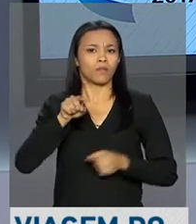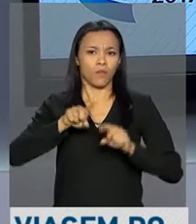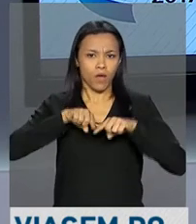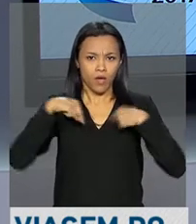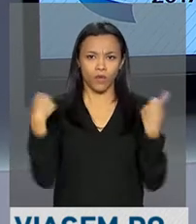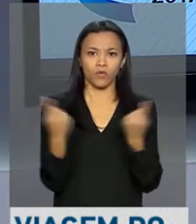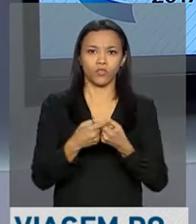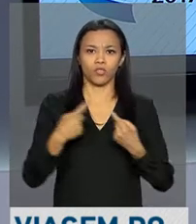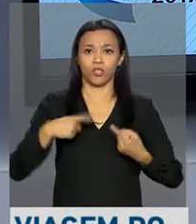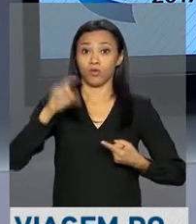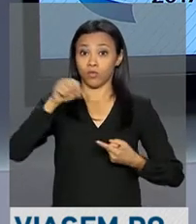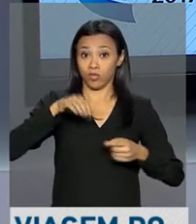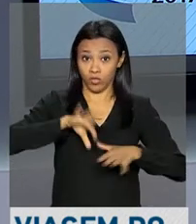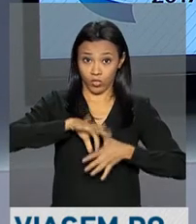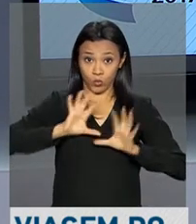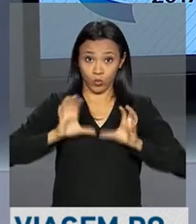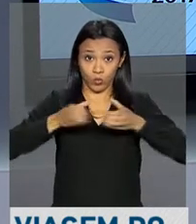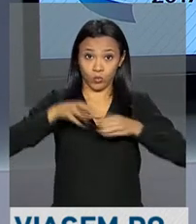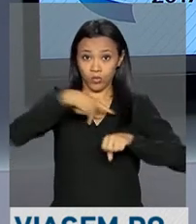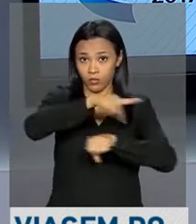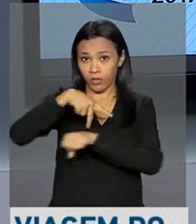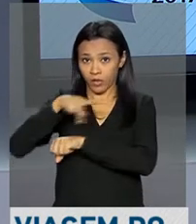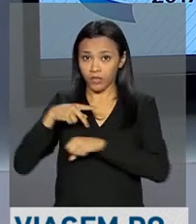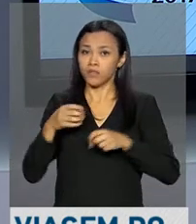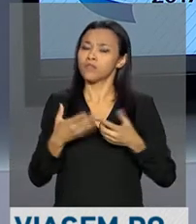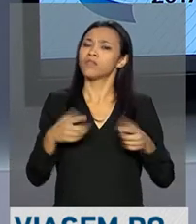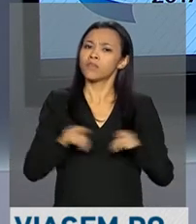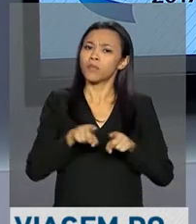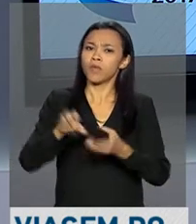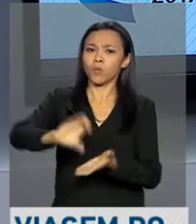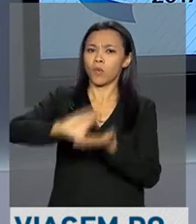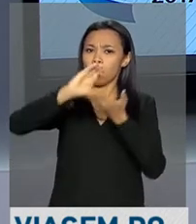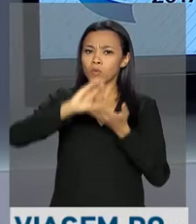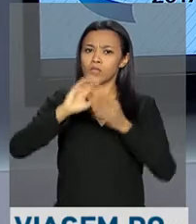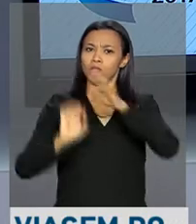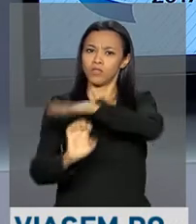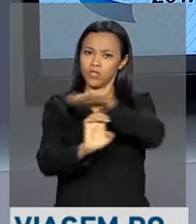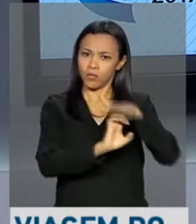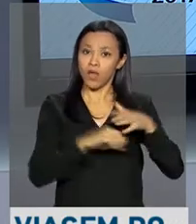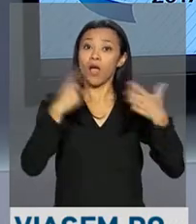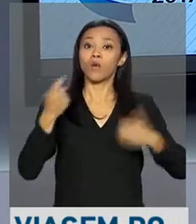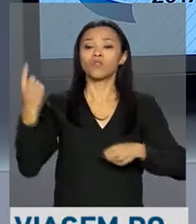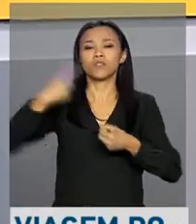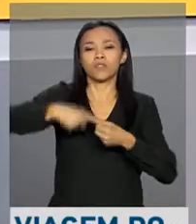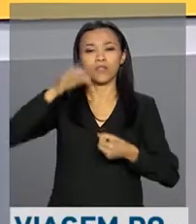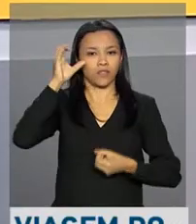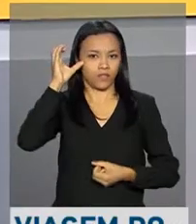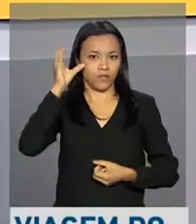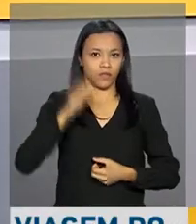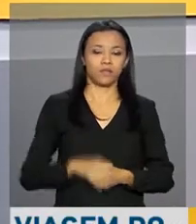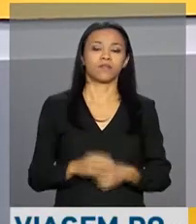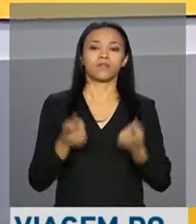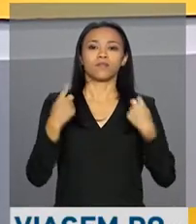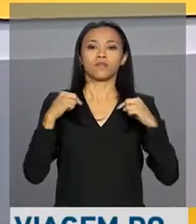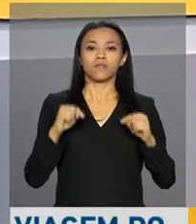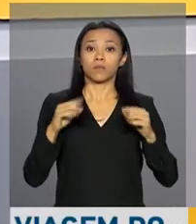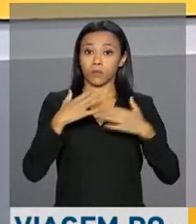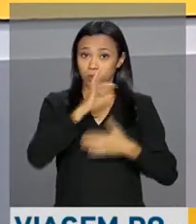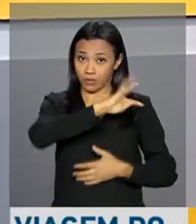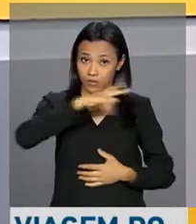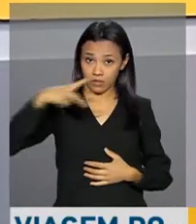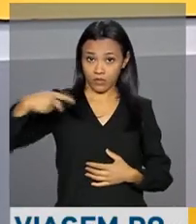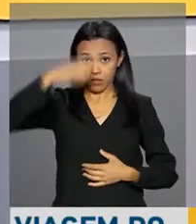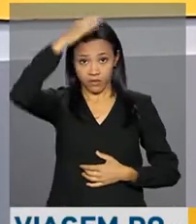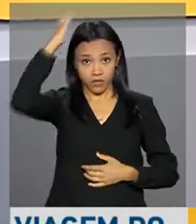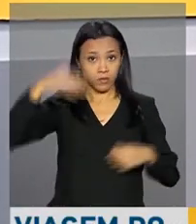dos chefes de Estado do BRICS com o Conselho Empresarial do Grupo, em Tianmen, na China. O presidente Temer ainda